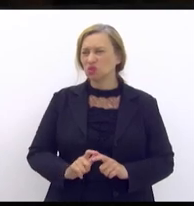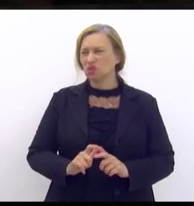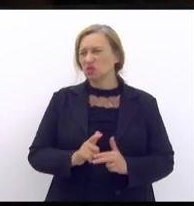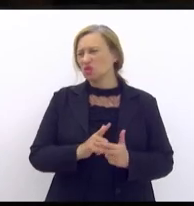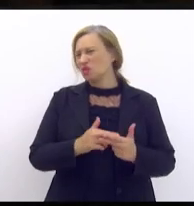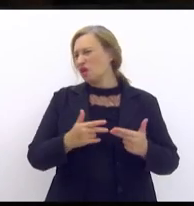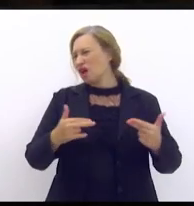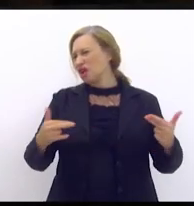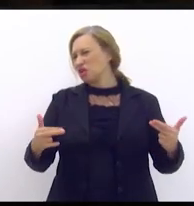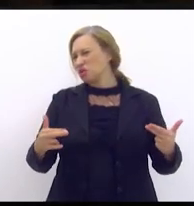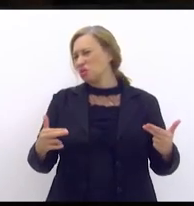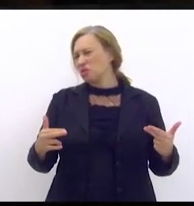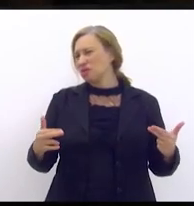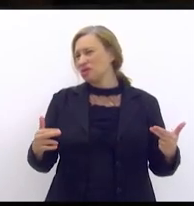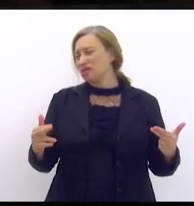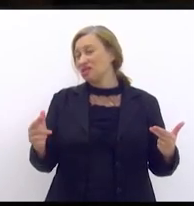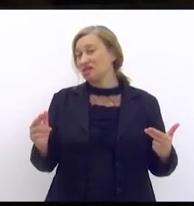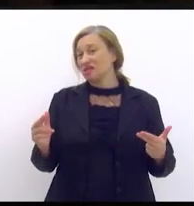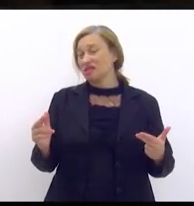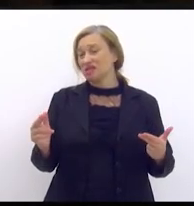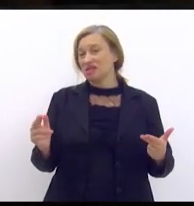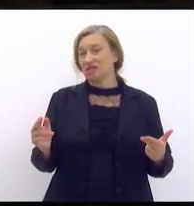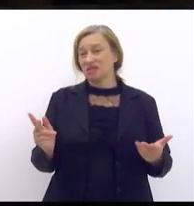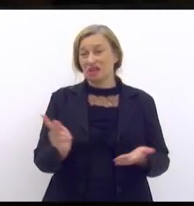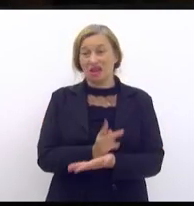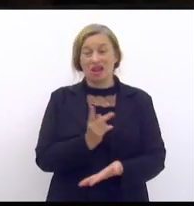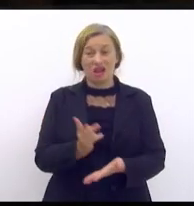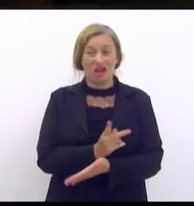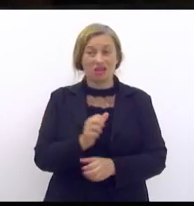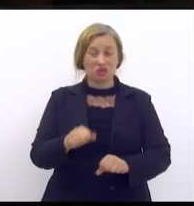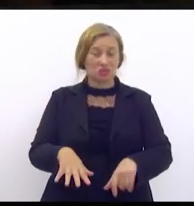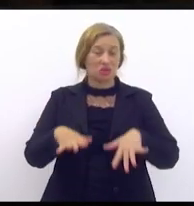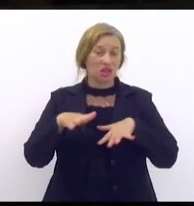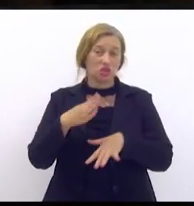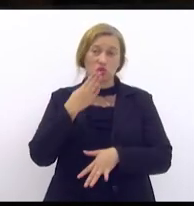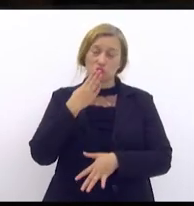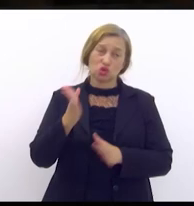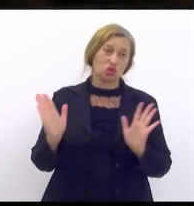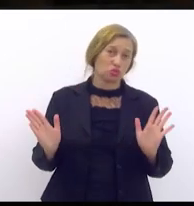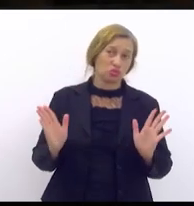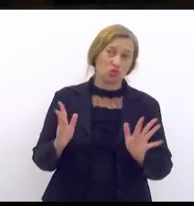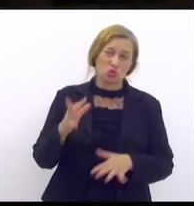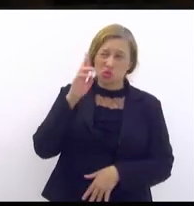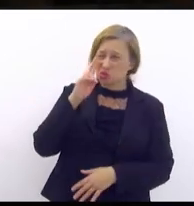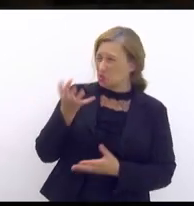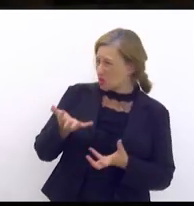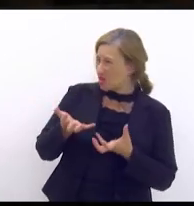barbaridades no plenário, deputado Vinícius Cozzolino, tipo, o senhor quer